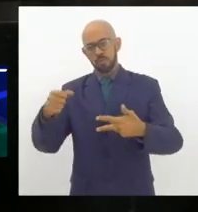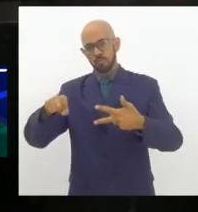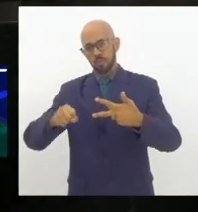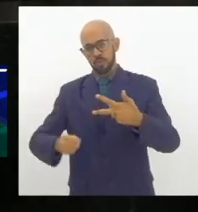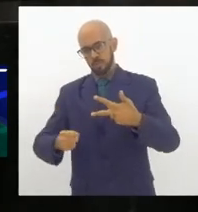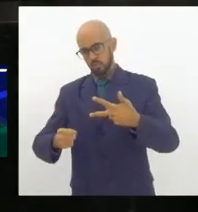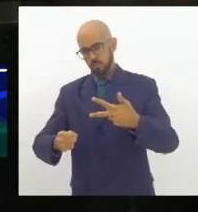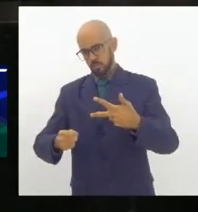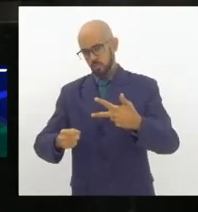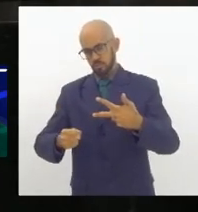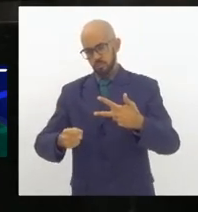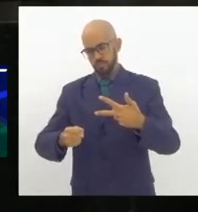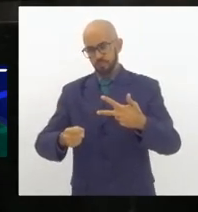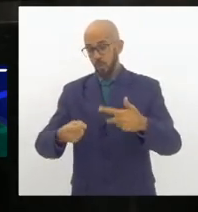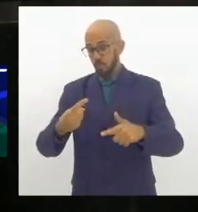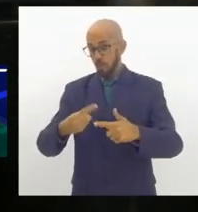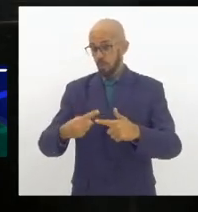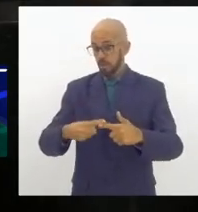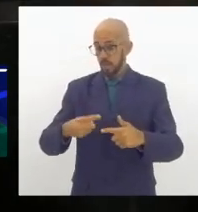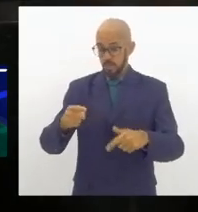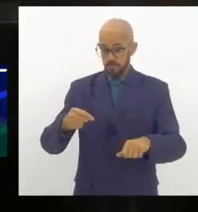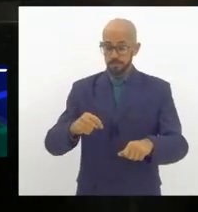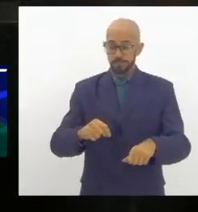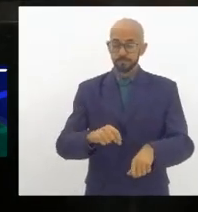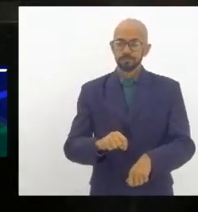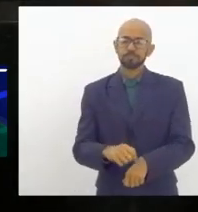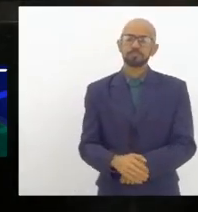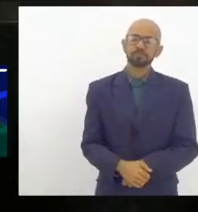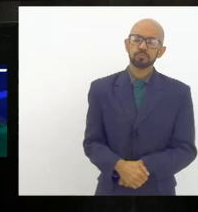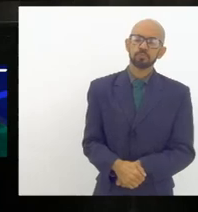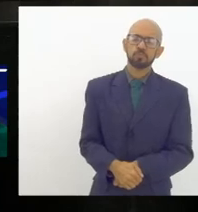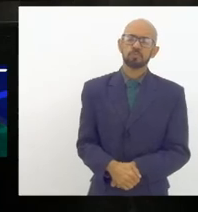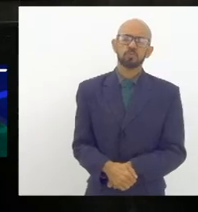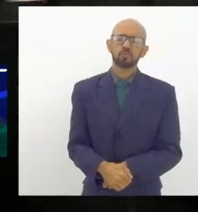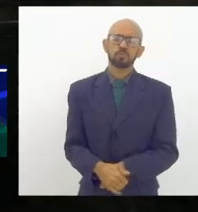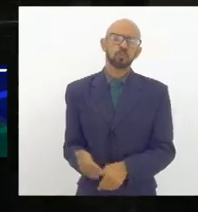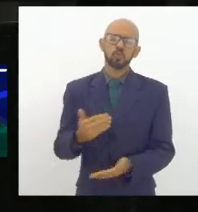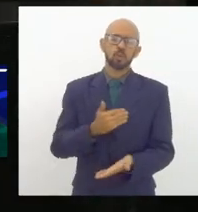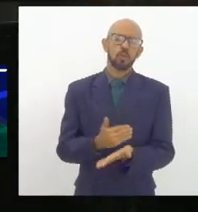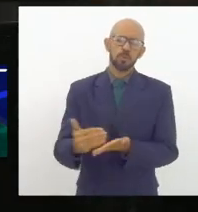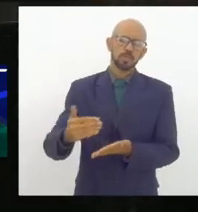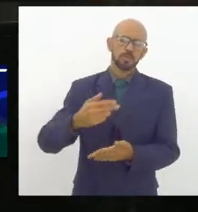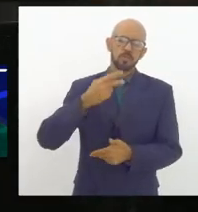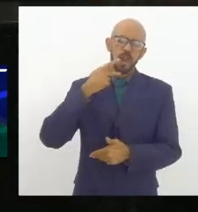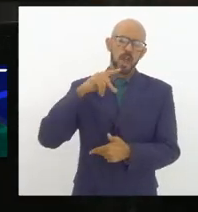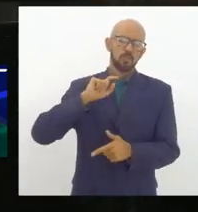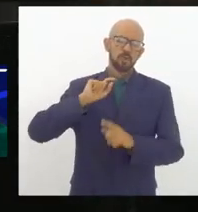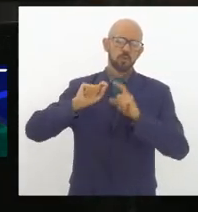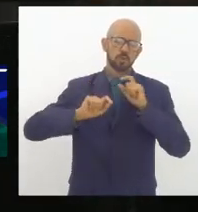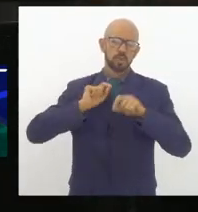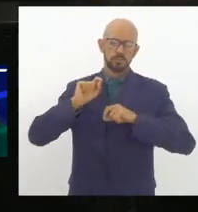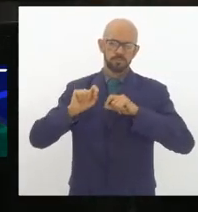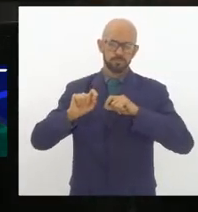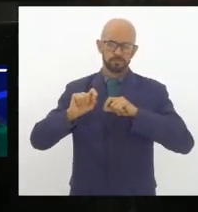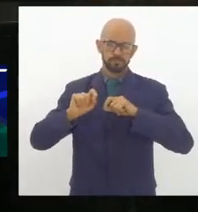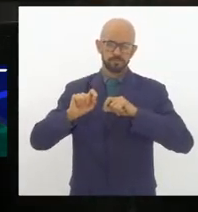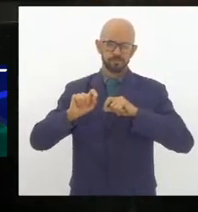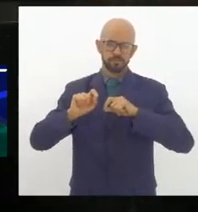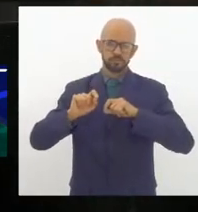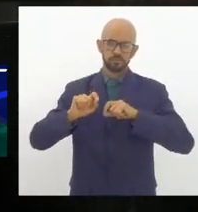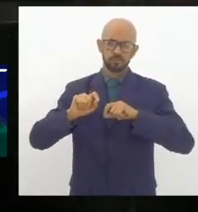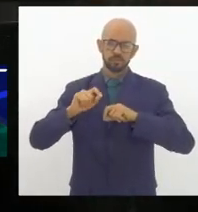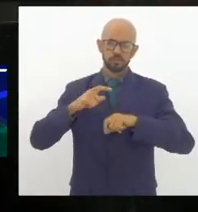E por que inicialmente se dizia chora presidente o que tinha um